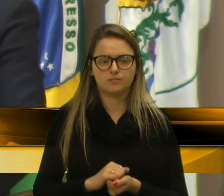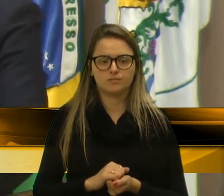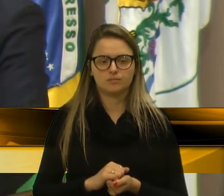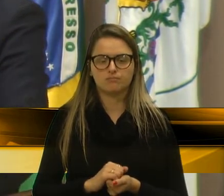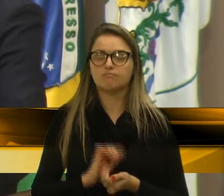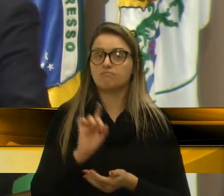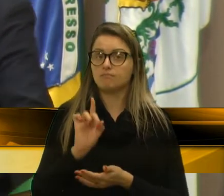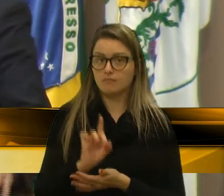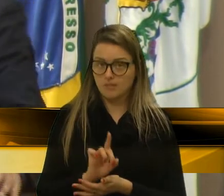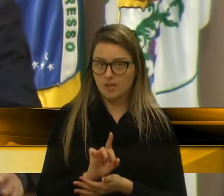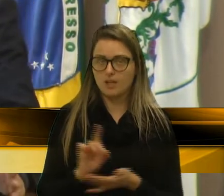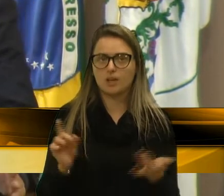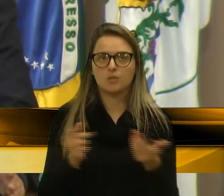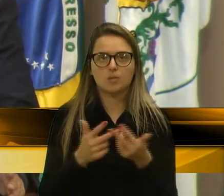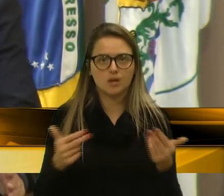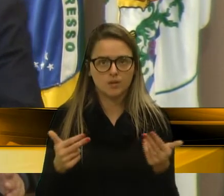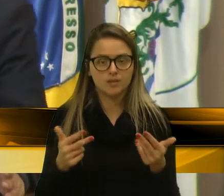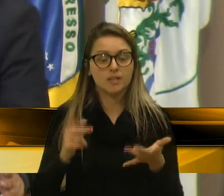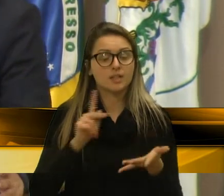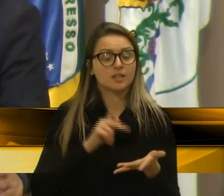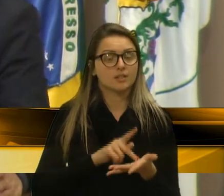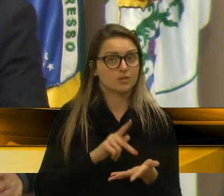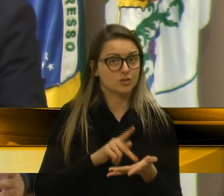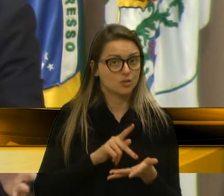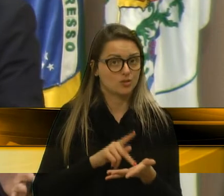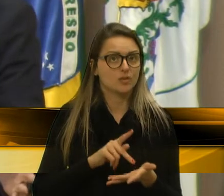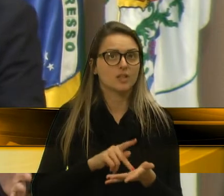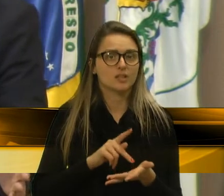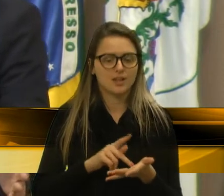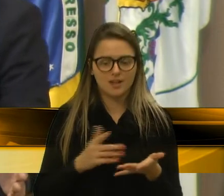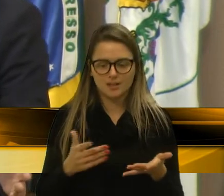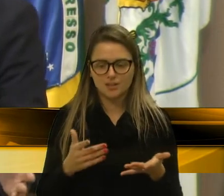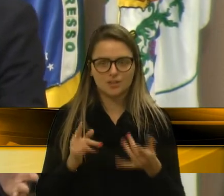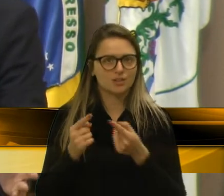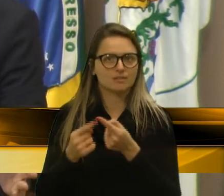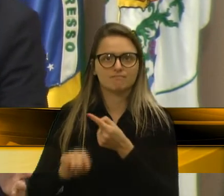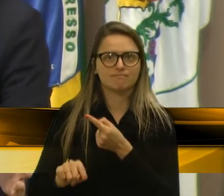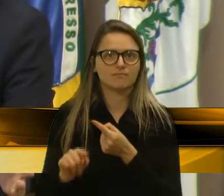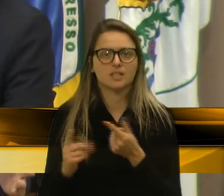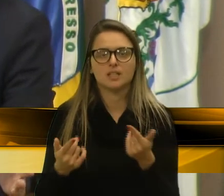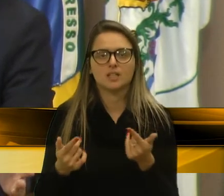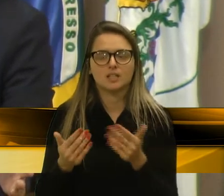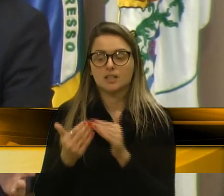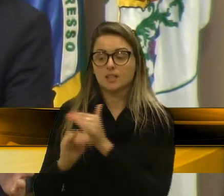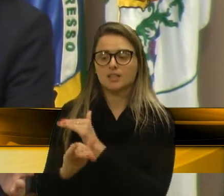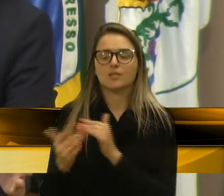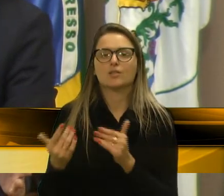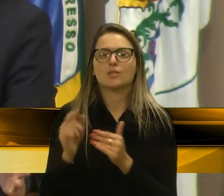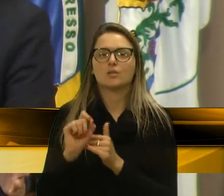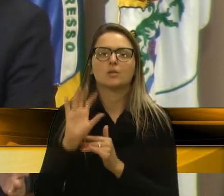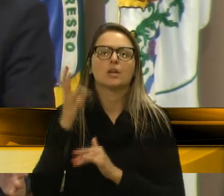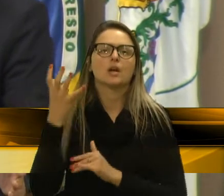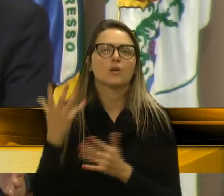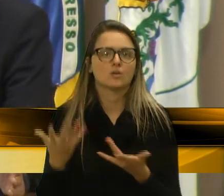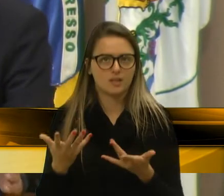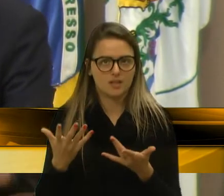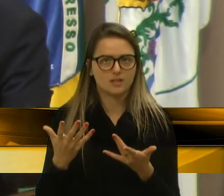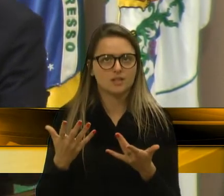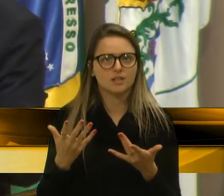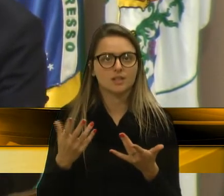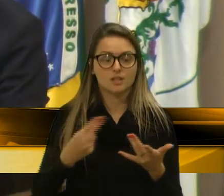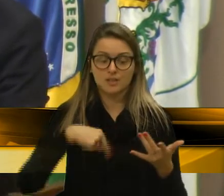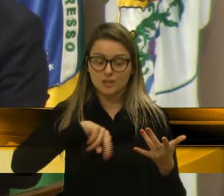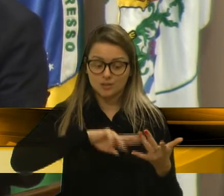uma situação que, de fato, há uma quebra do decoro parlamentar. Nós estamos falando de uma